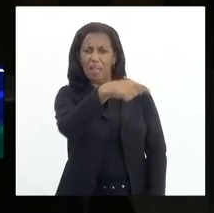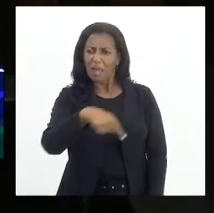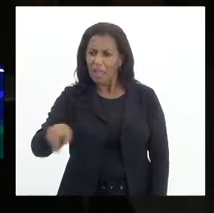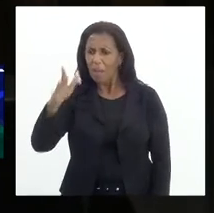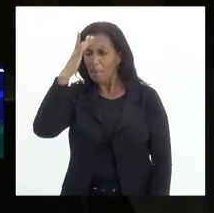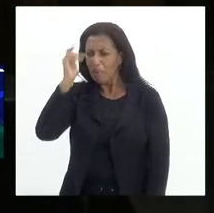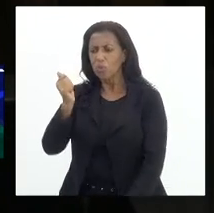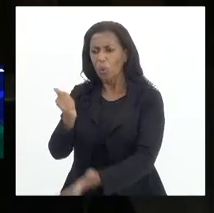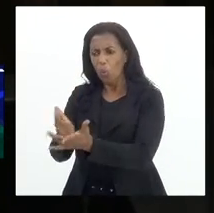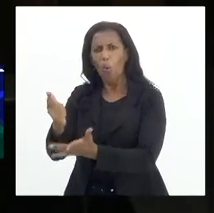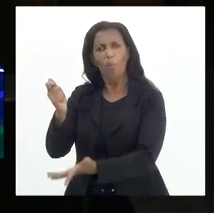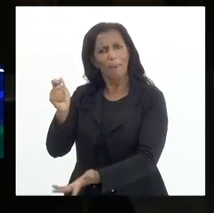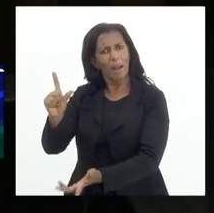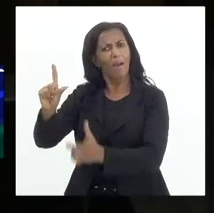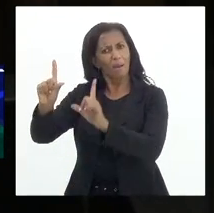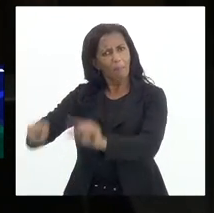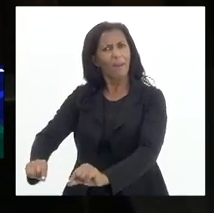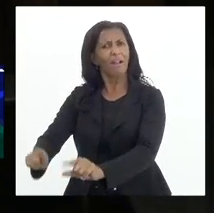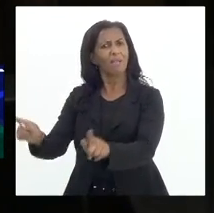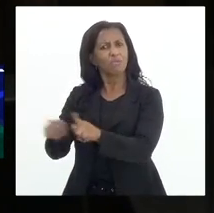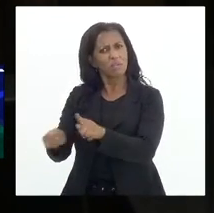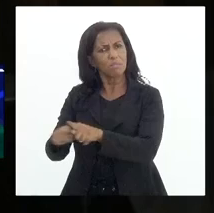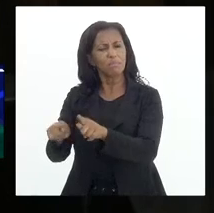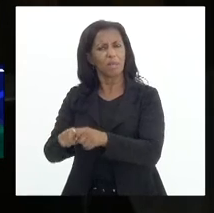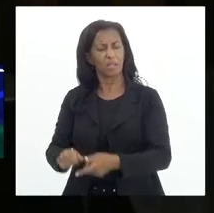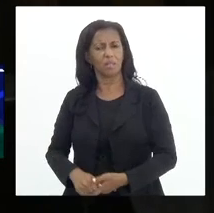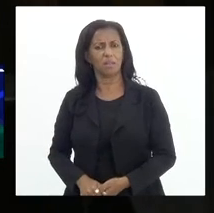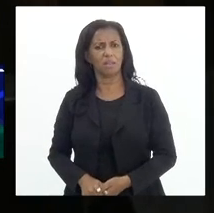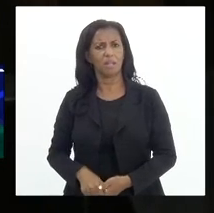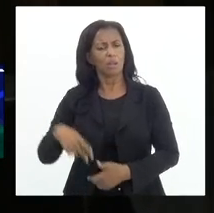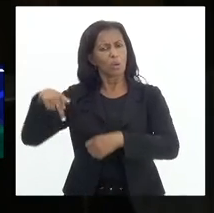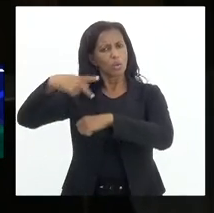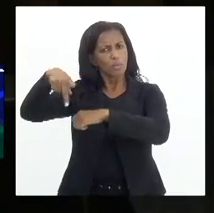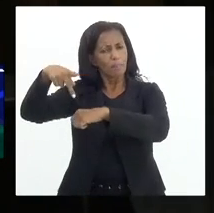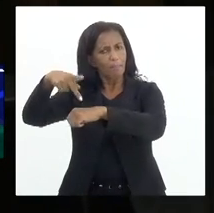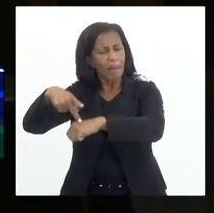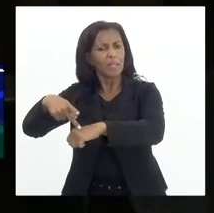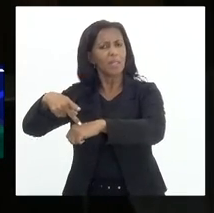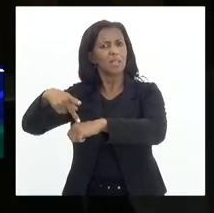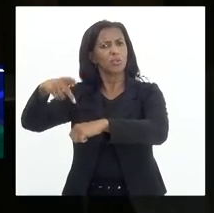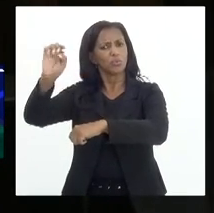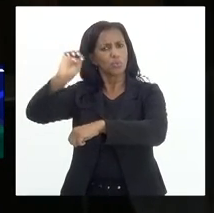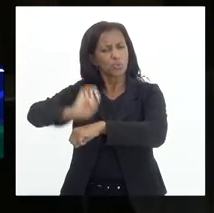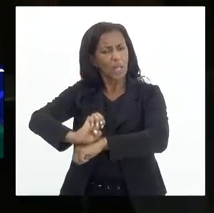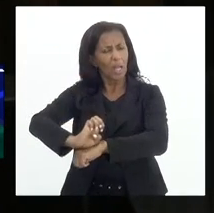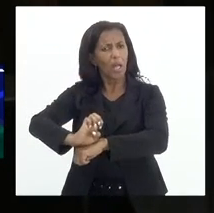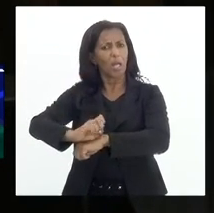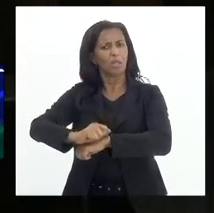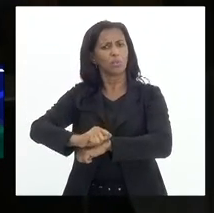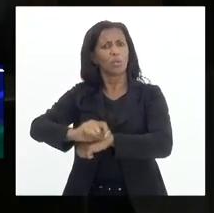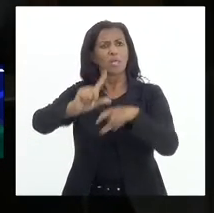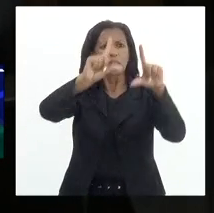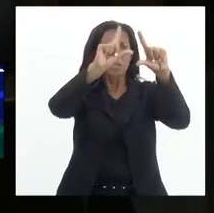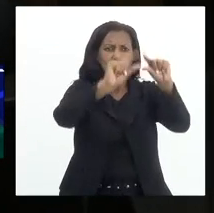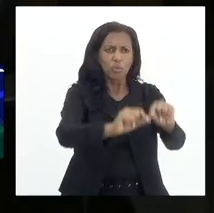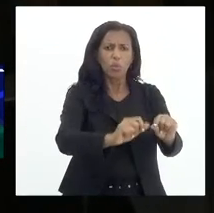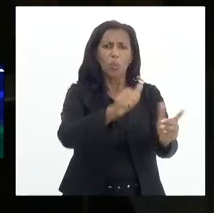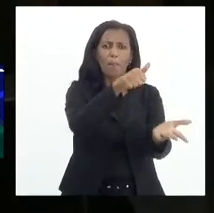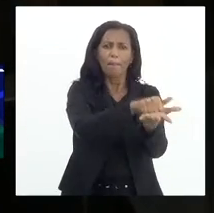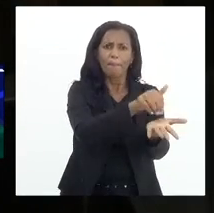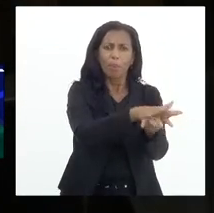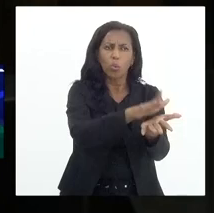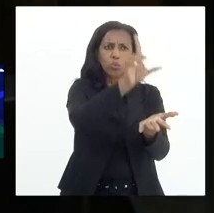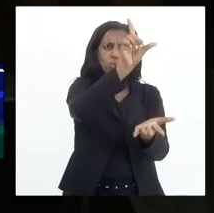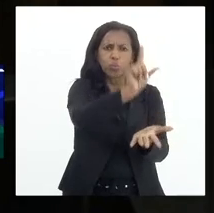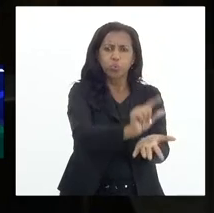preço para o consumidor. No nosso país e no nosso estado, se reduz a alíquota, para